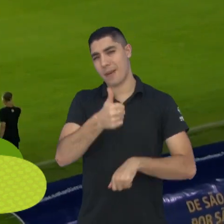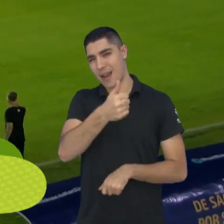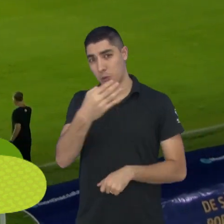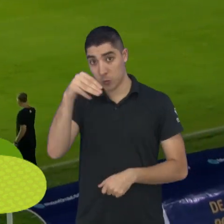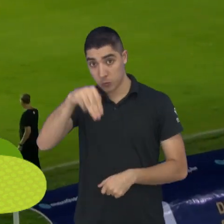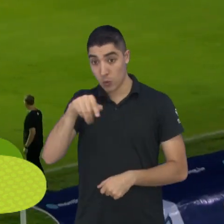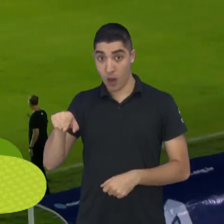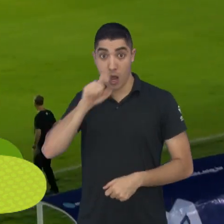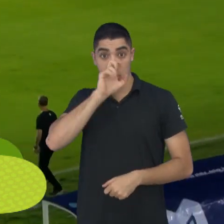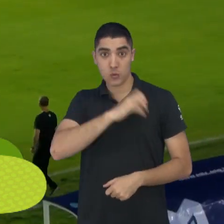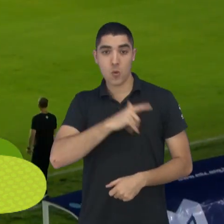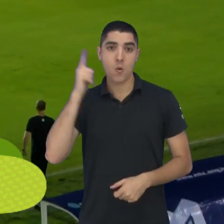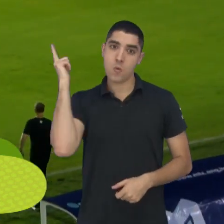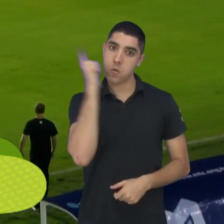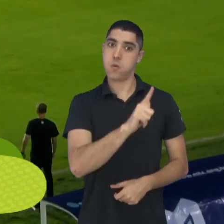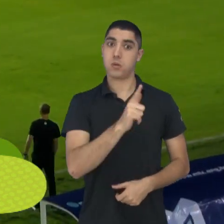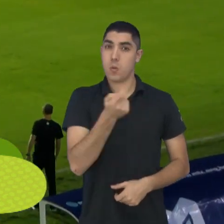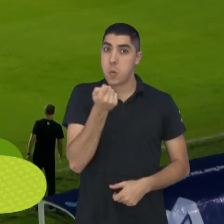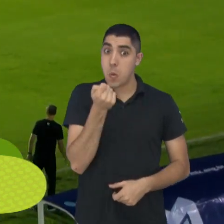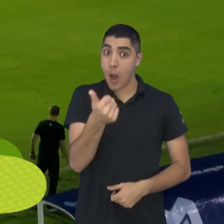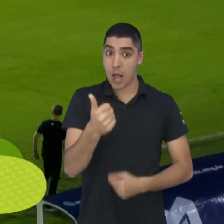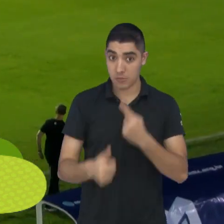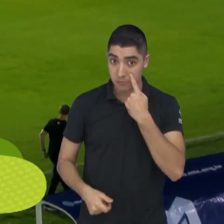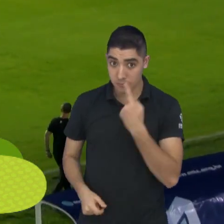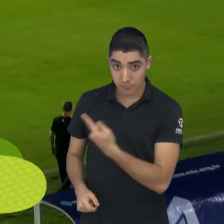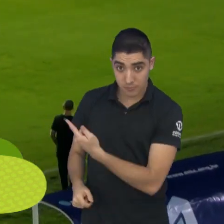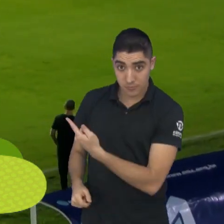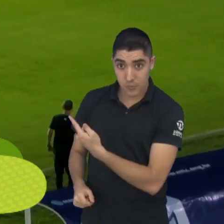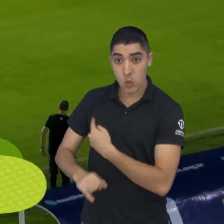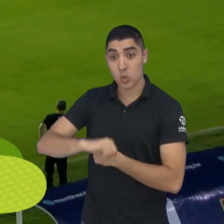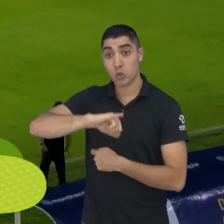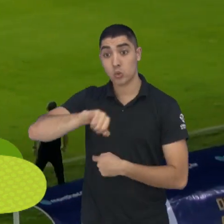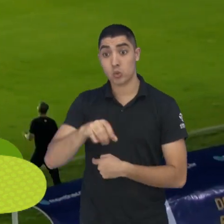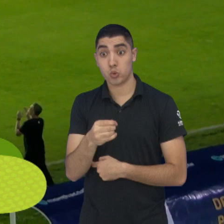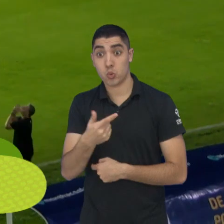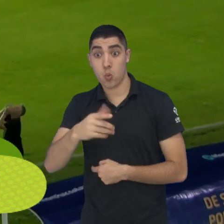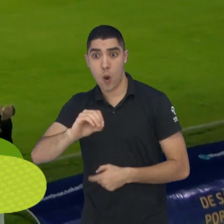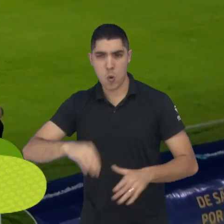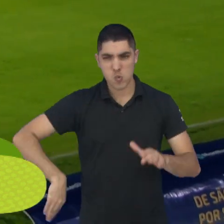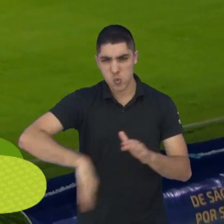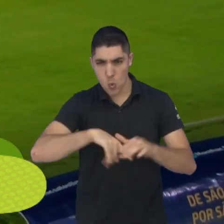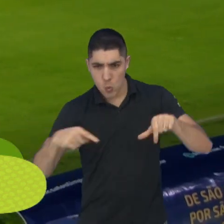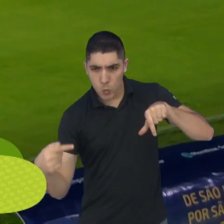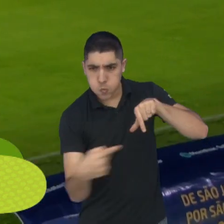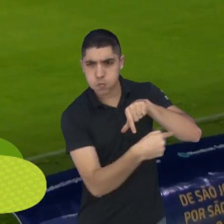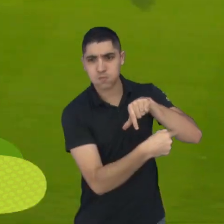minutos, o São José chegou com perigo, nesse chute do João Gabriel, que passou perto.